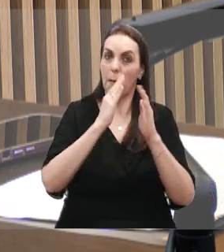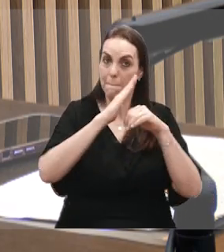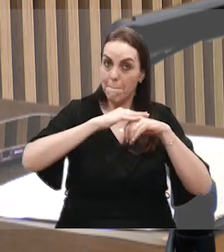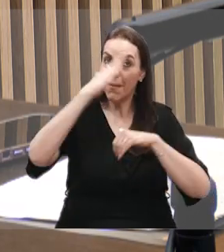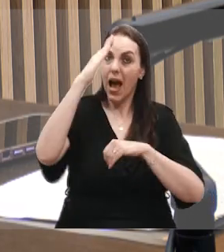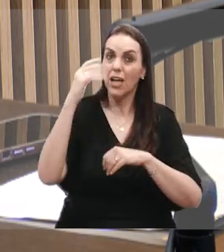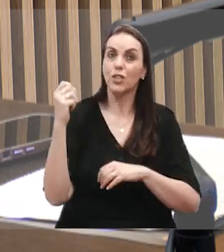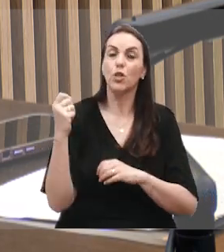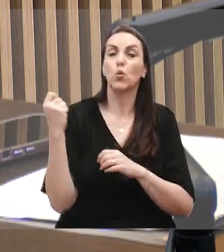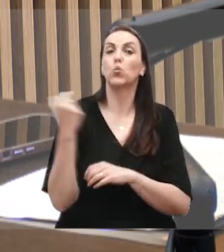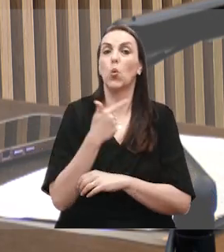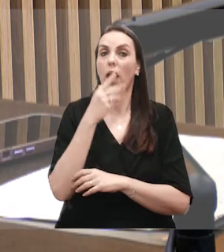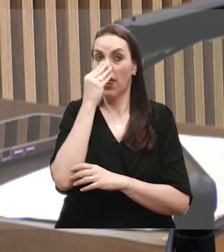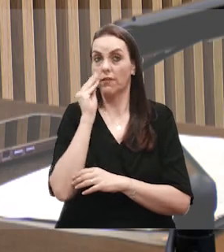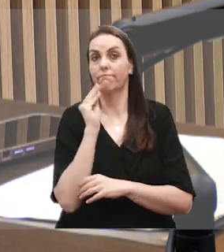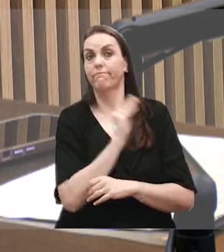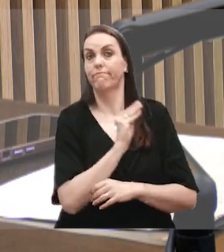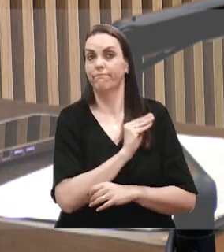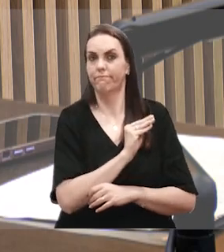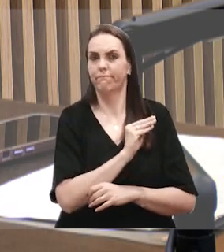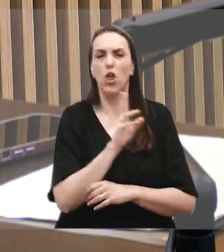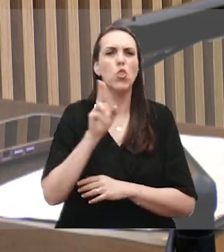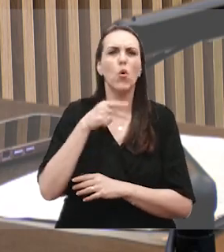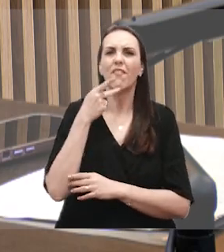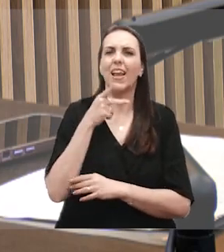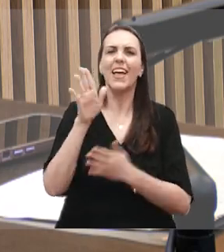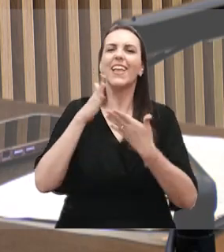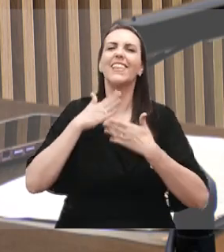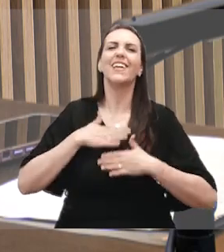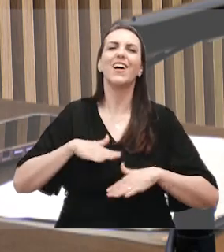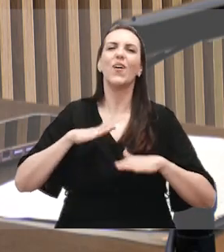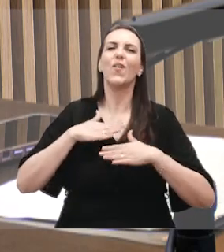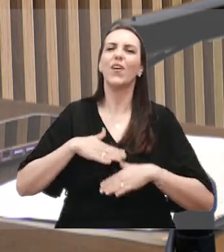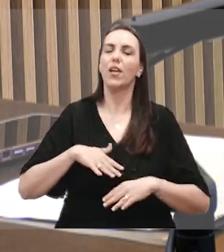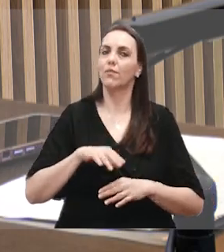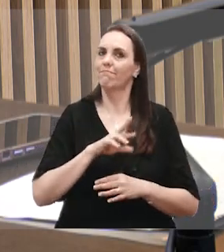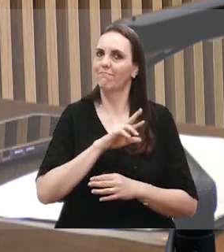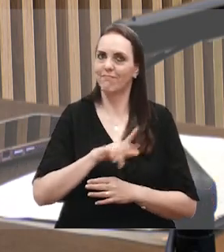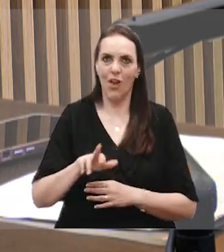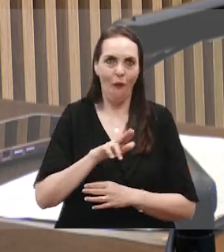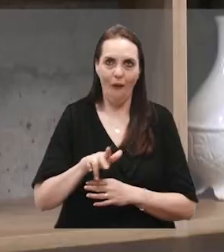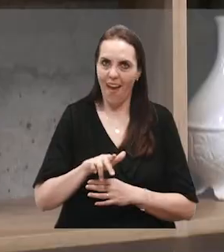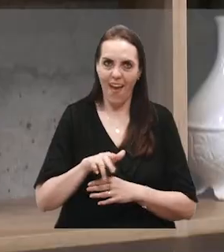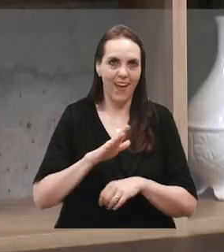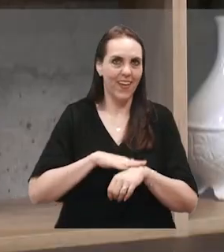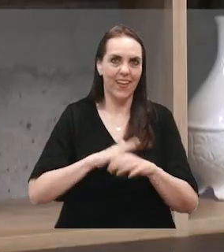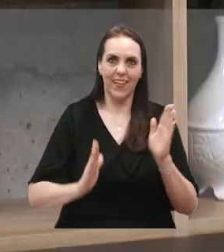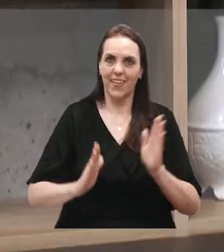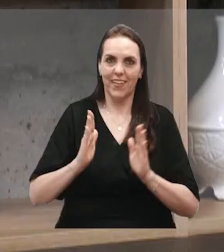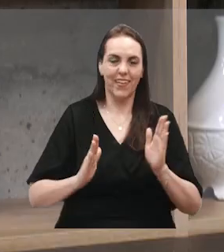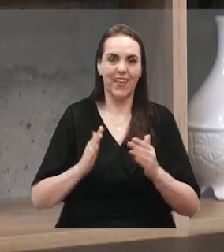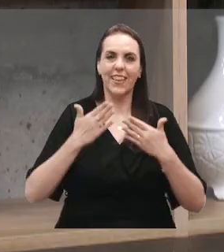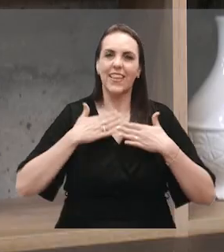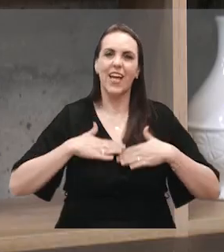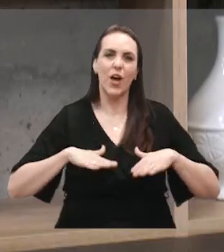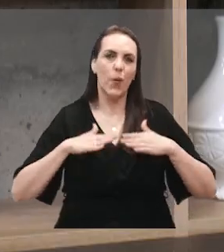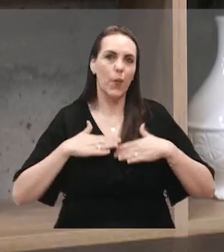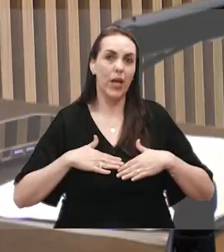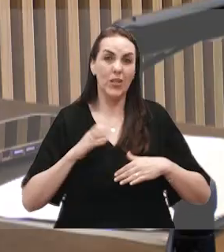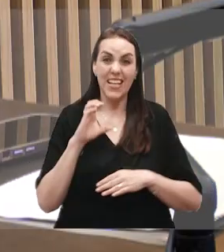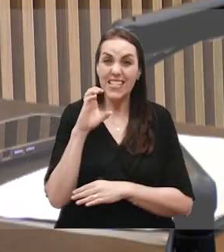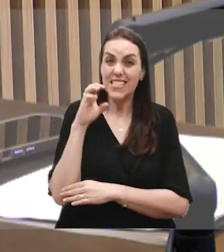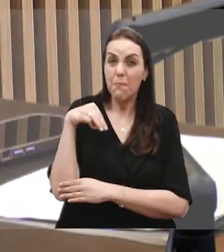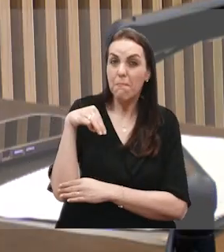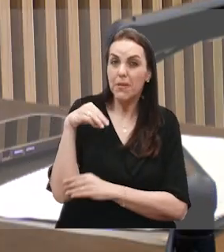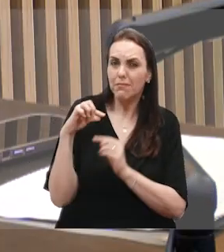Então eu nunca disse pro pessoal, fiquem tranquilos. Não, porque a gente não tinha uma situação tranquila. Sim, tanto então, que nós tratamos de centímetros. Isso